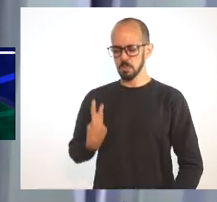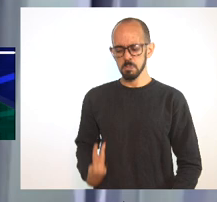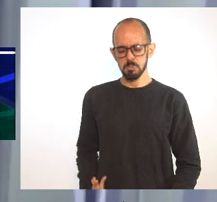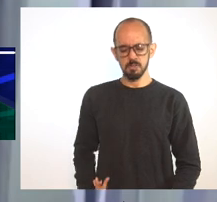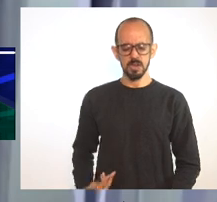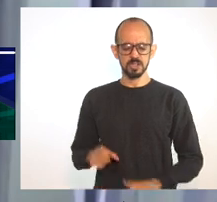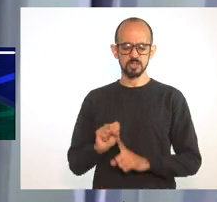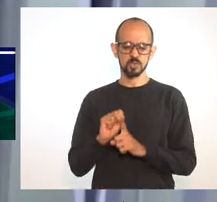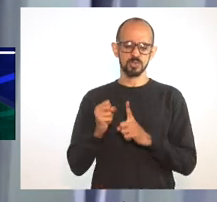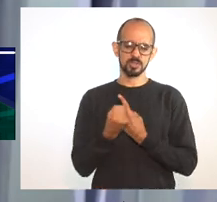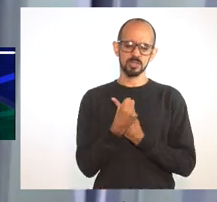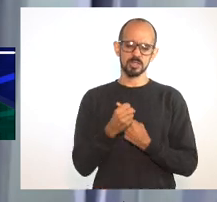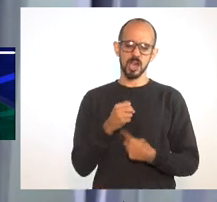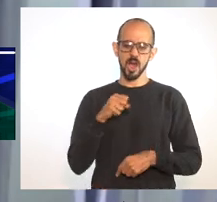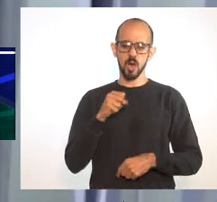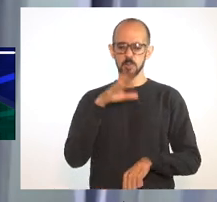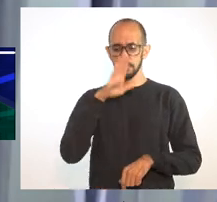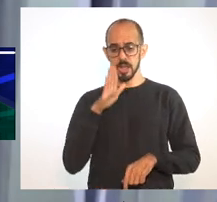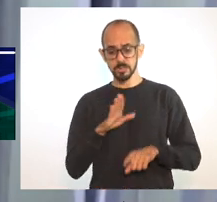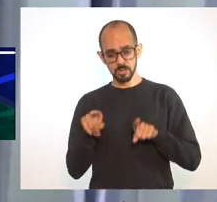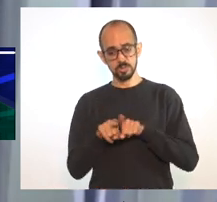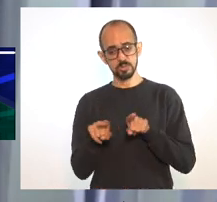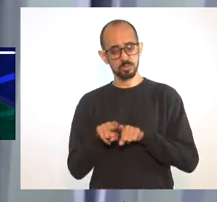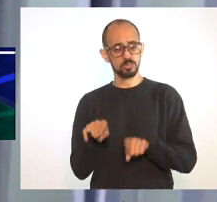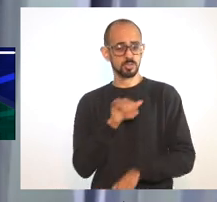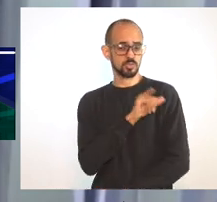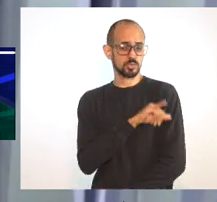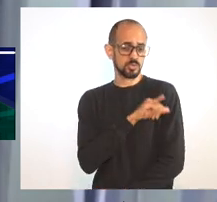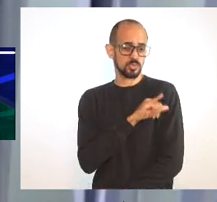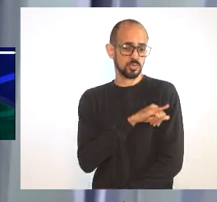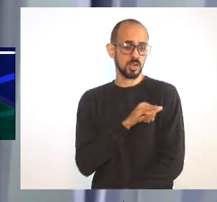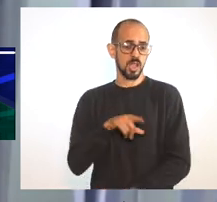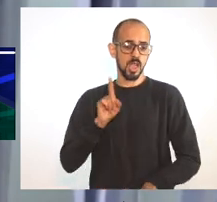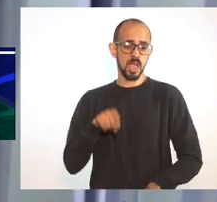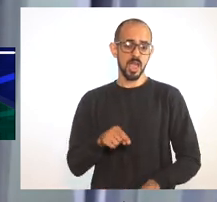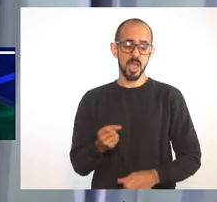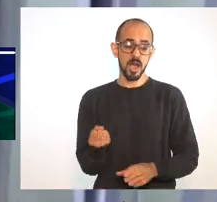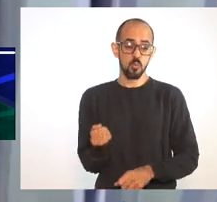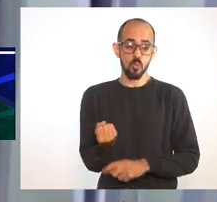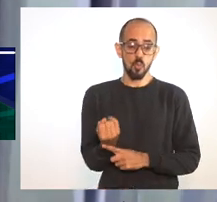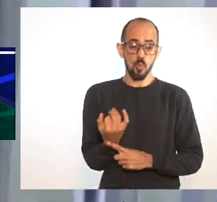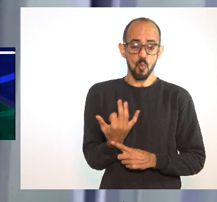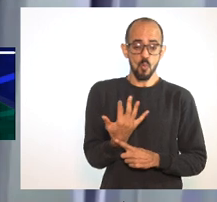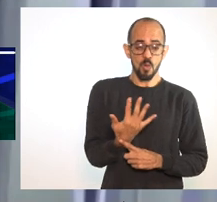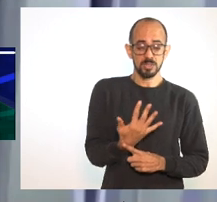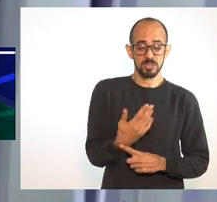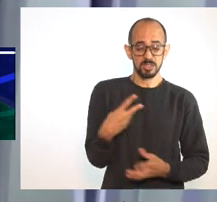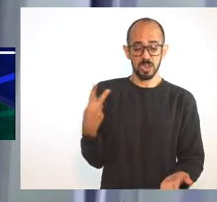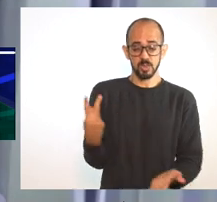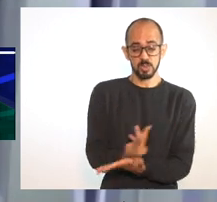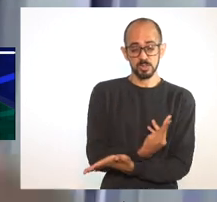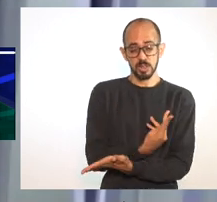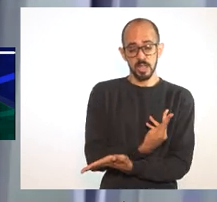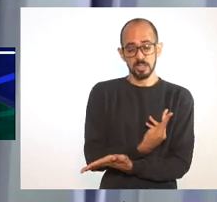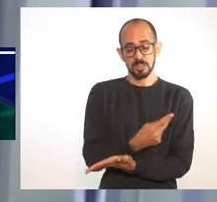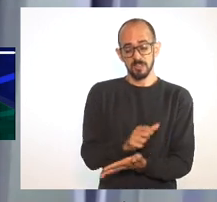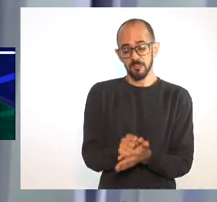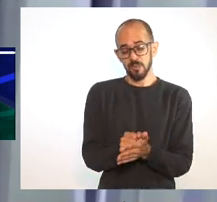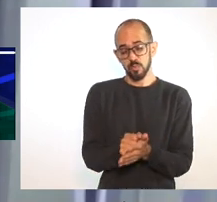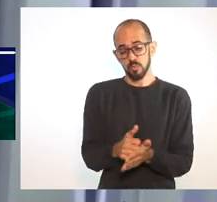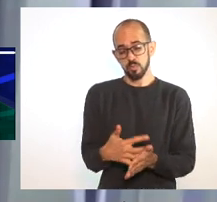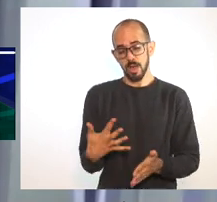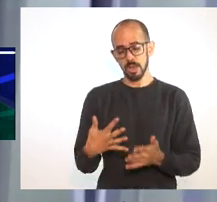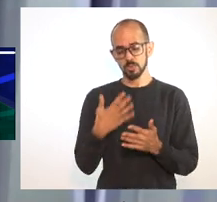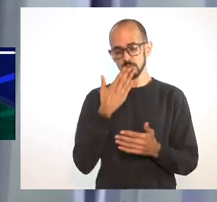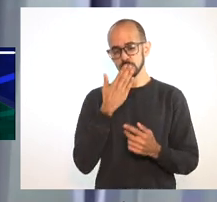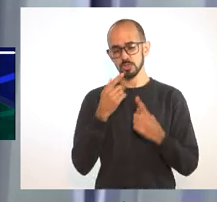entre nós, no Brasil, no Rio de Janeiro. É o volume, o aumento dos indicadores das várias formas de